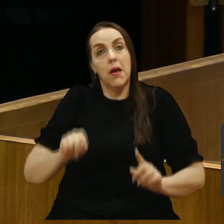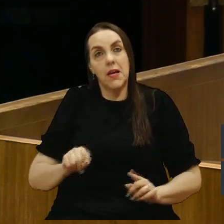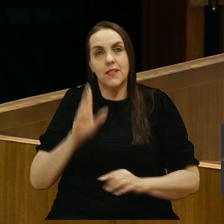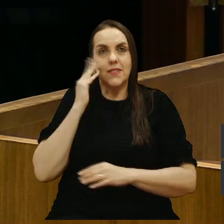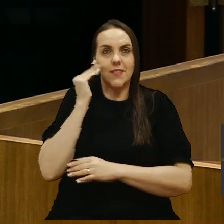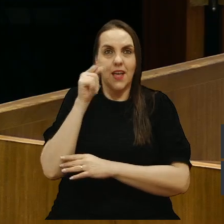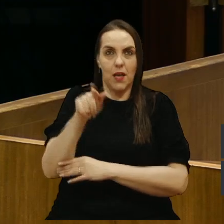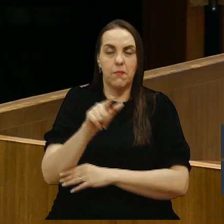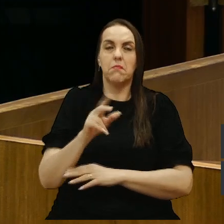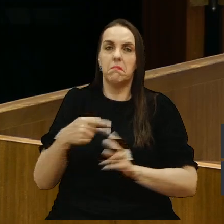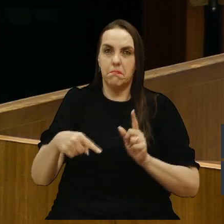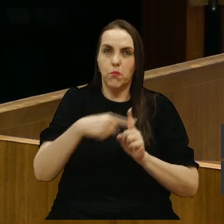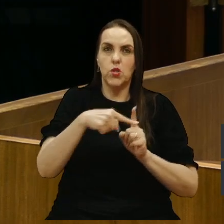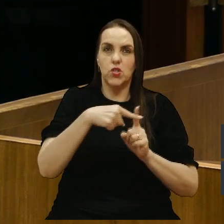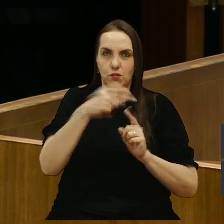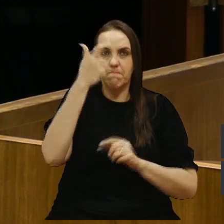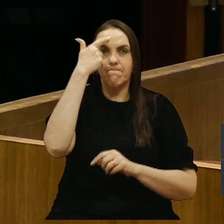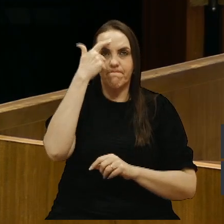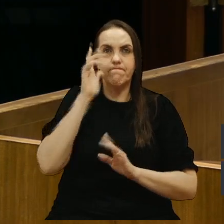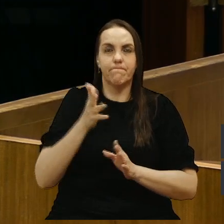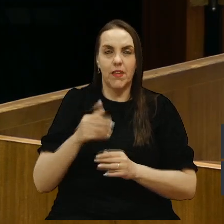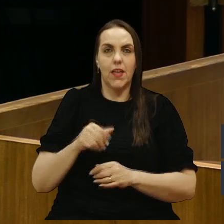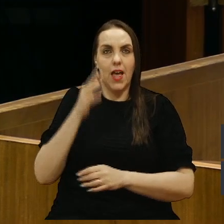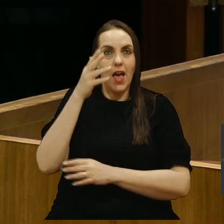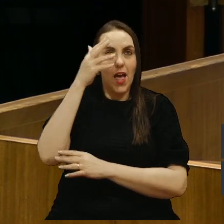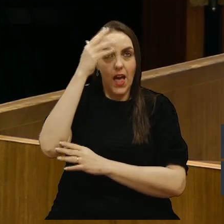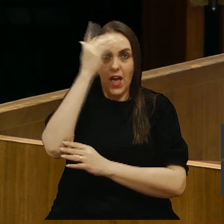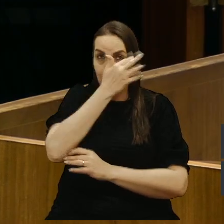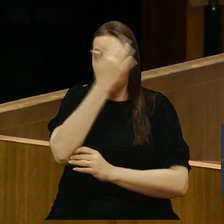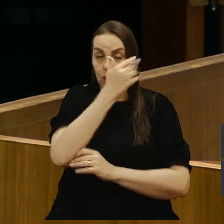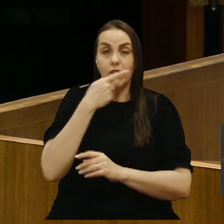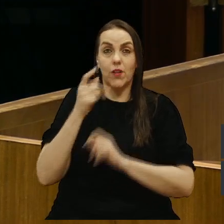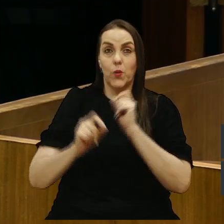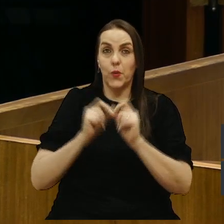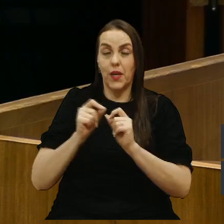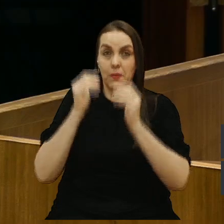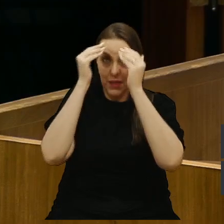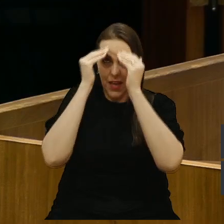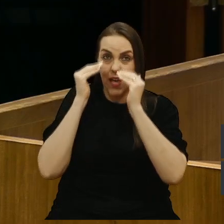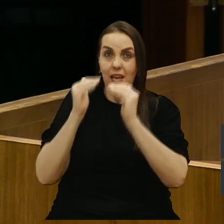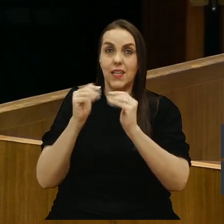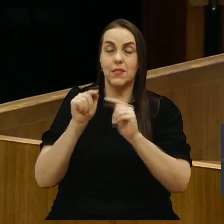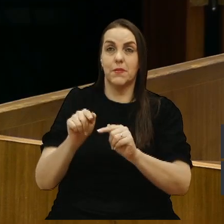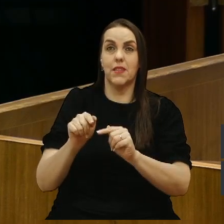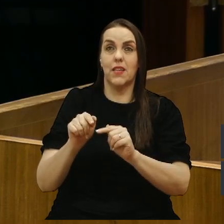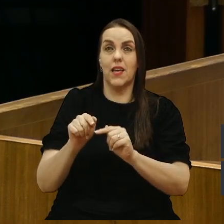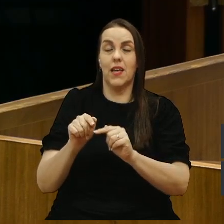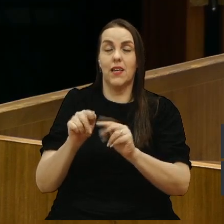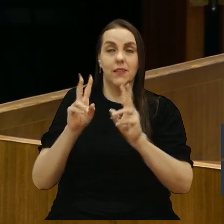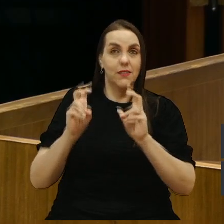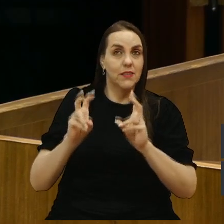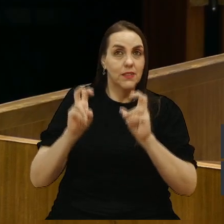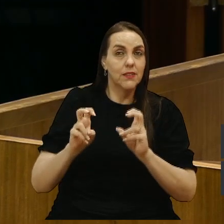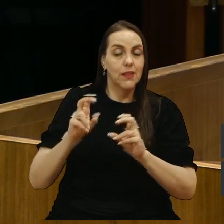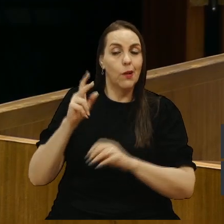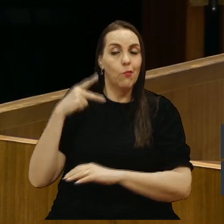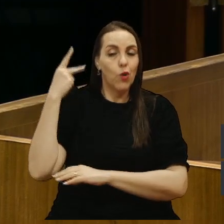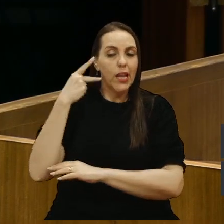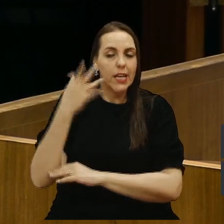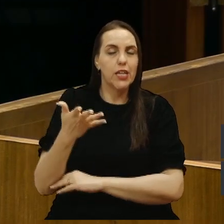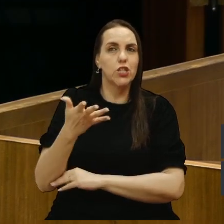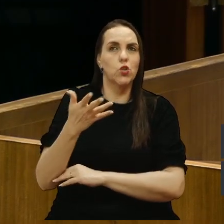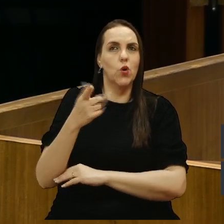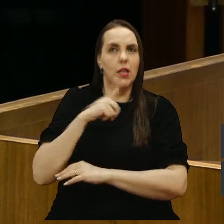sabe que a gente está otimista. E lá o Adiló falou assim que tem que respeitar a questão dos políticos, né? Que eles